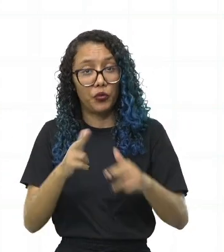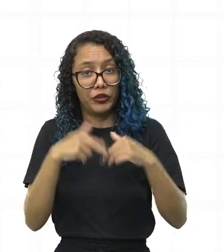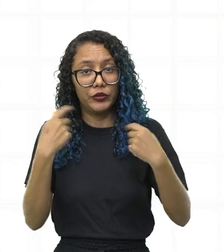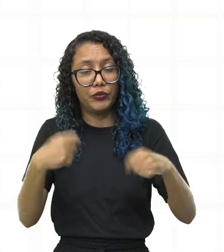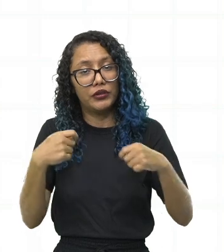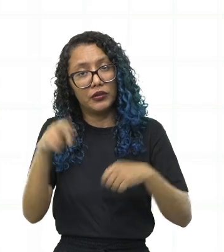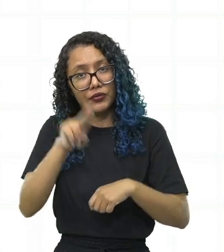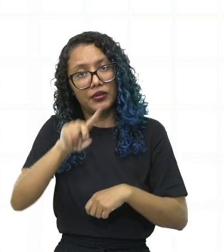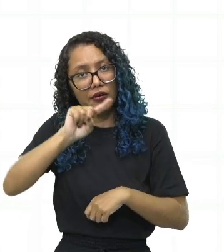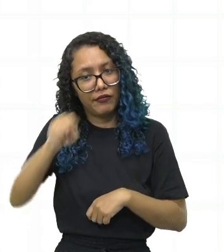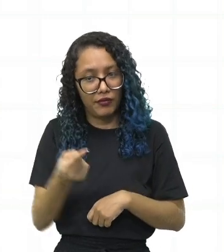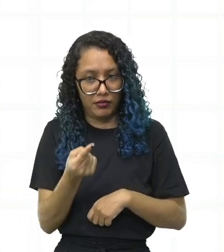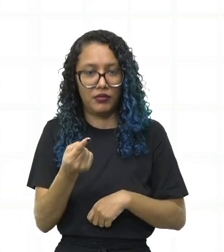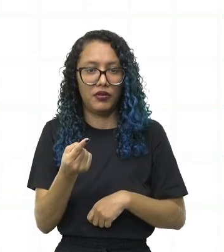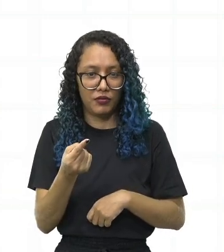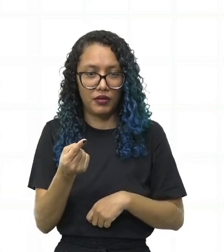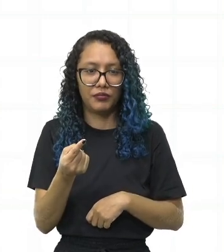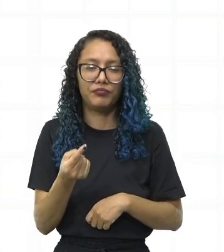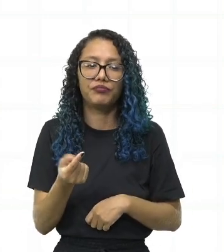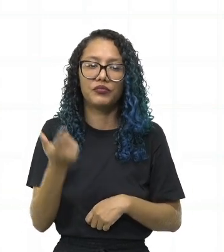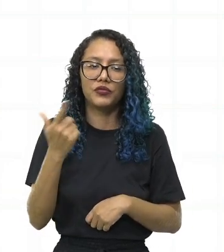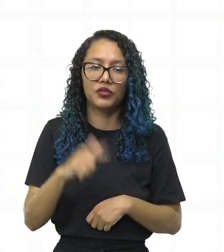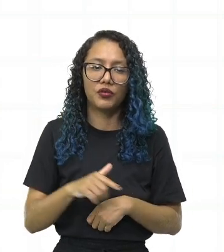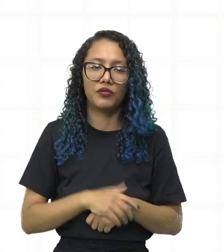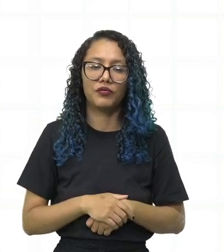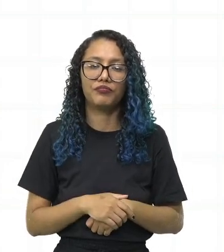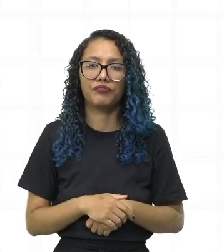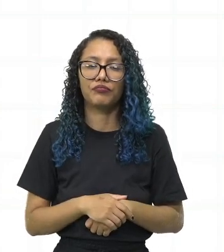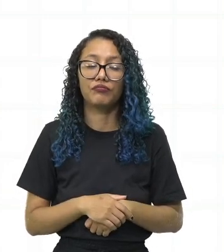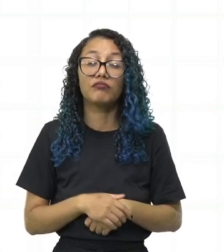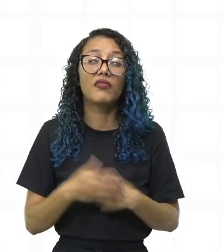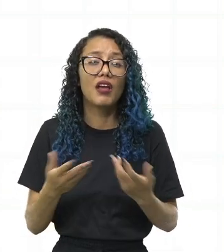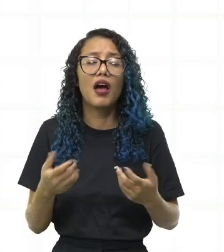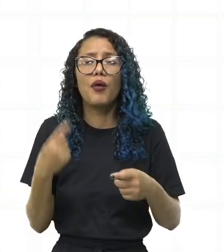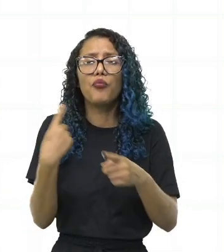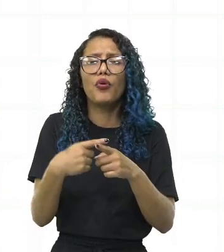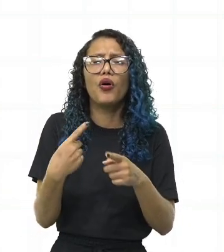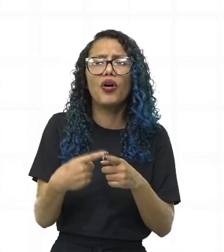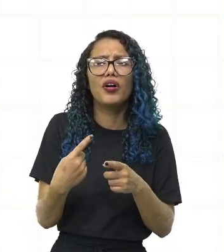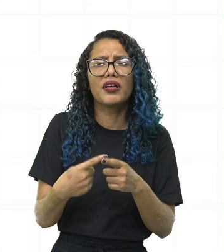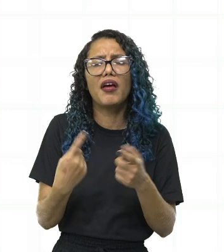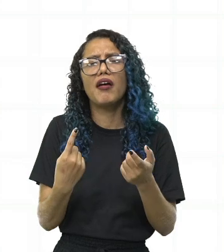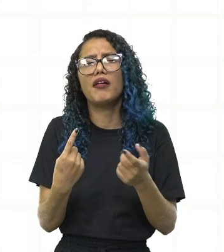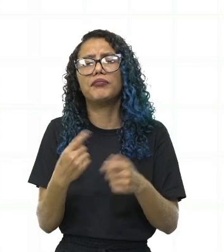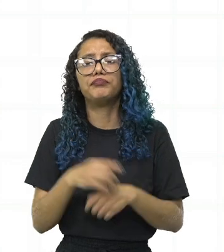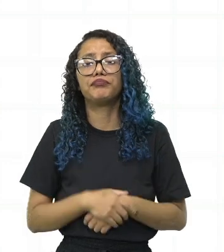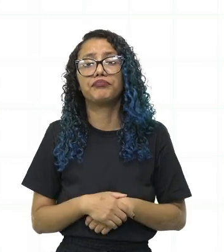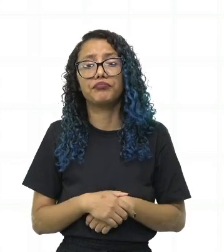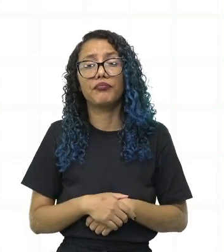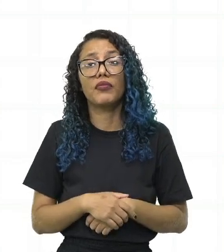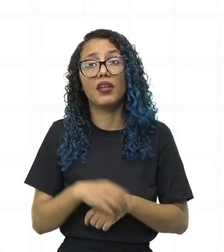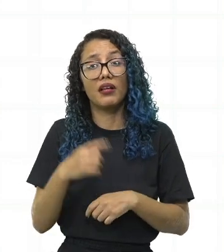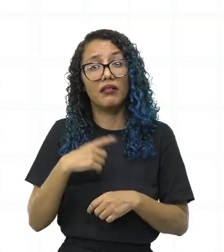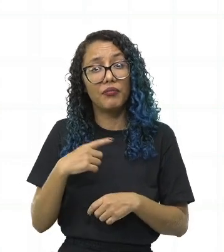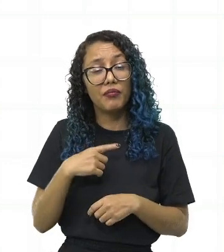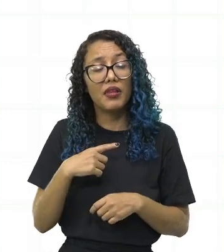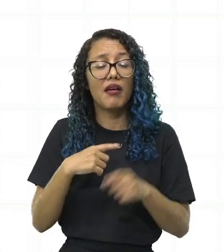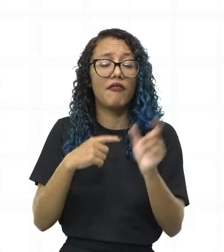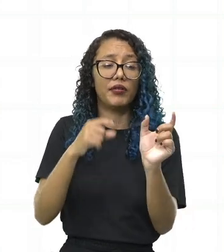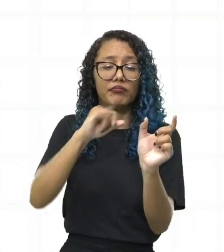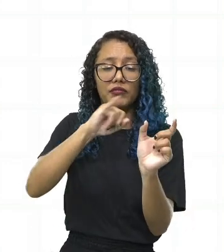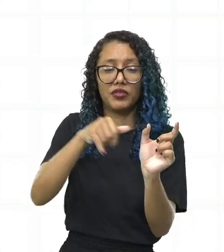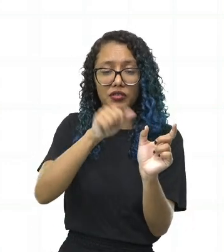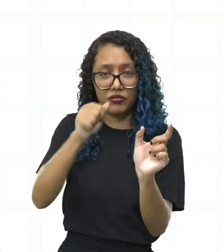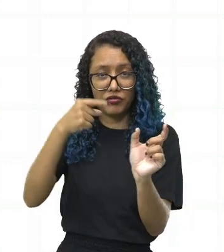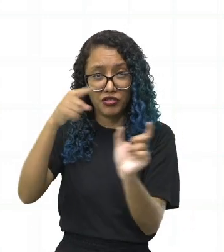vírgula, tá? Novamente, justifique sua resposta porque houve repetição do elemento já. Pronto, né? Do